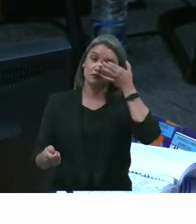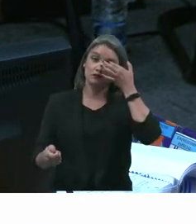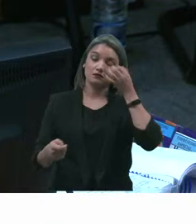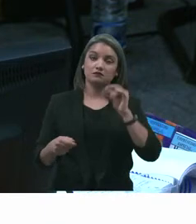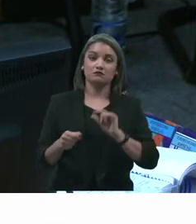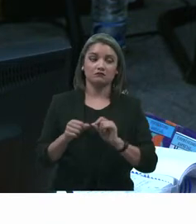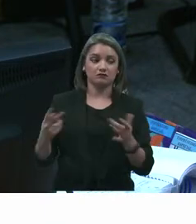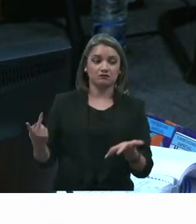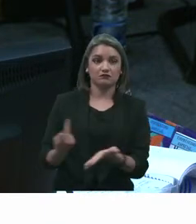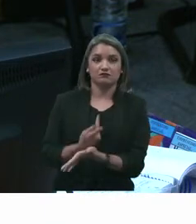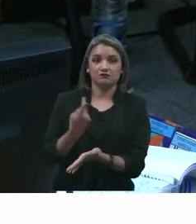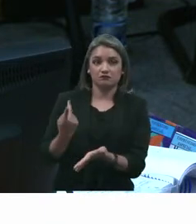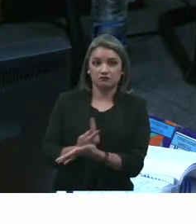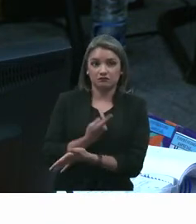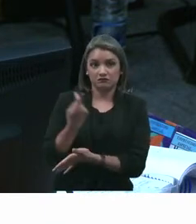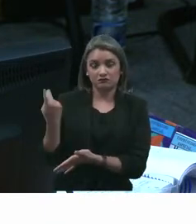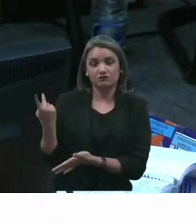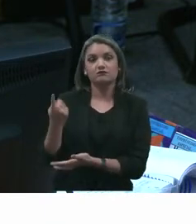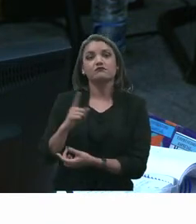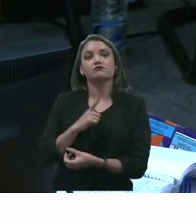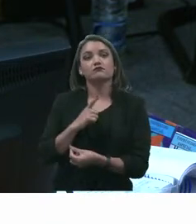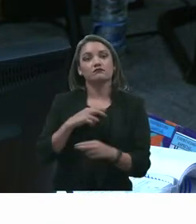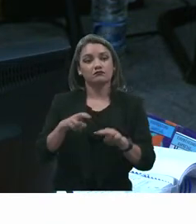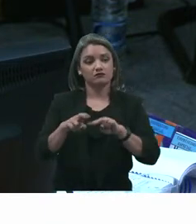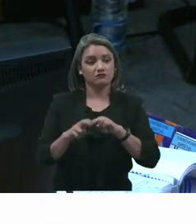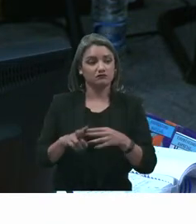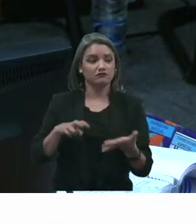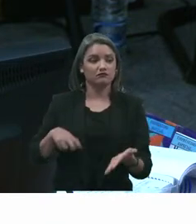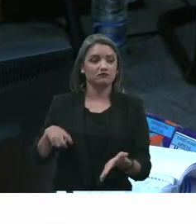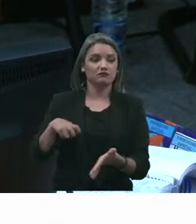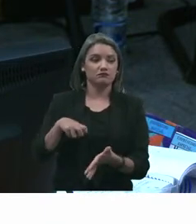procedendo, propugnando pela aplicação da pena de